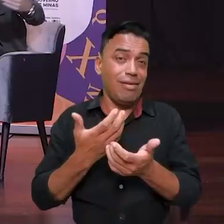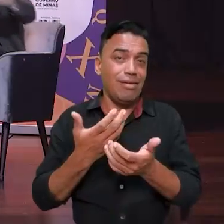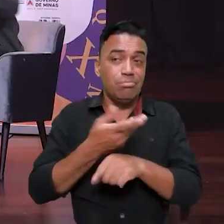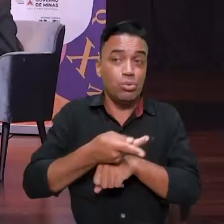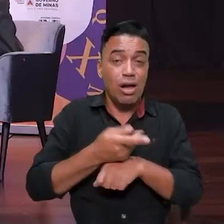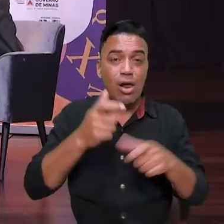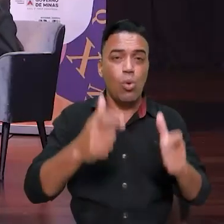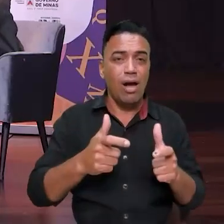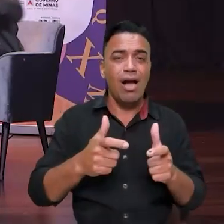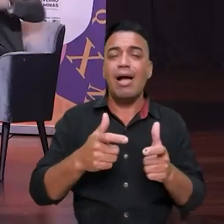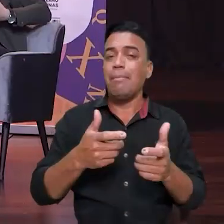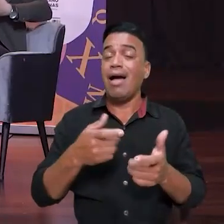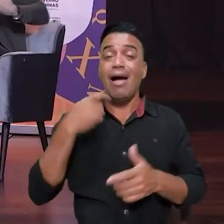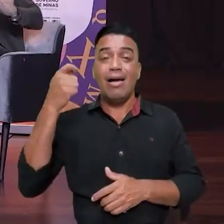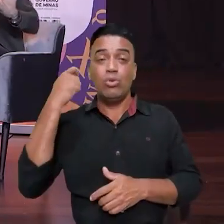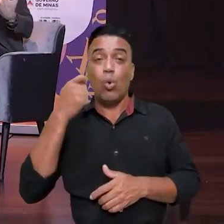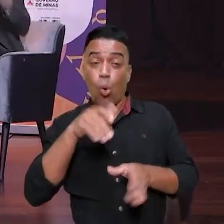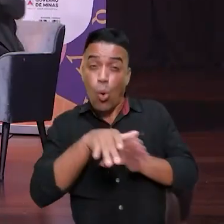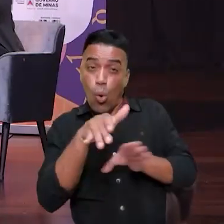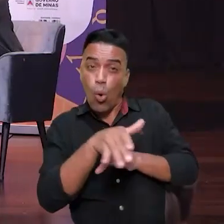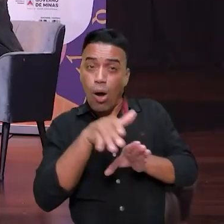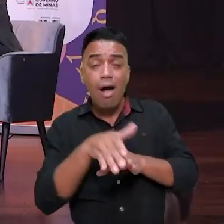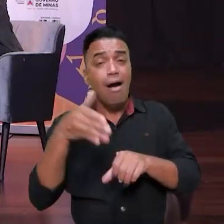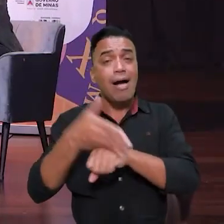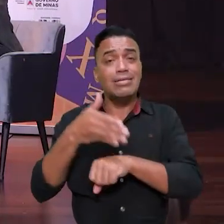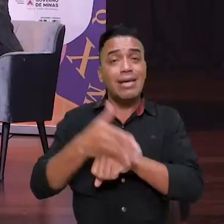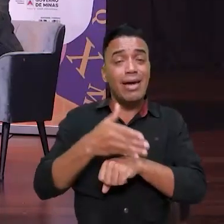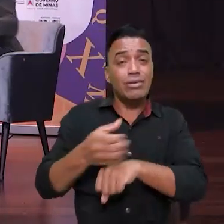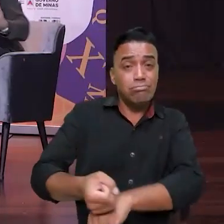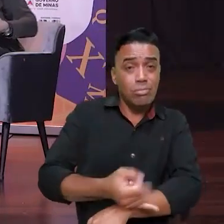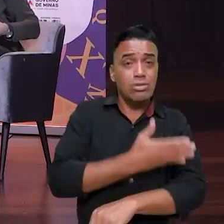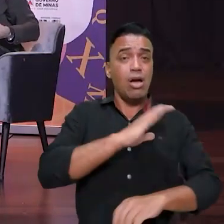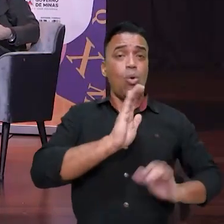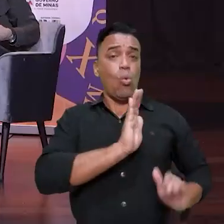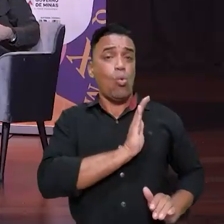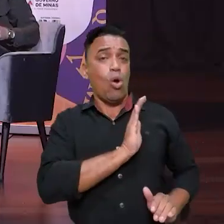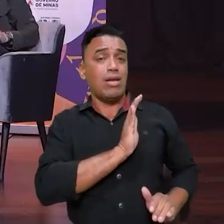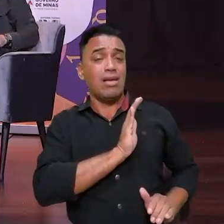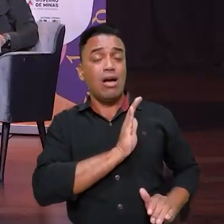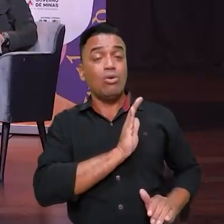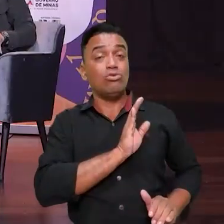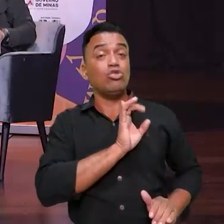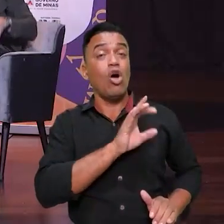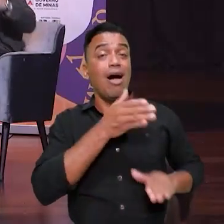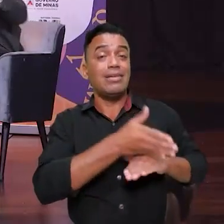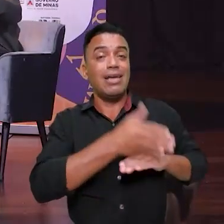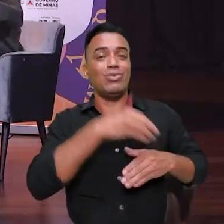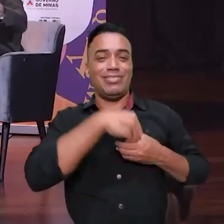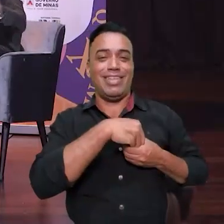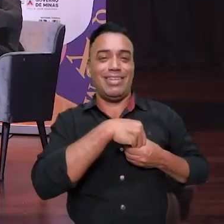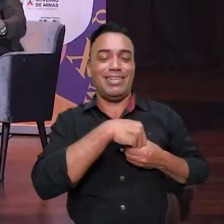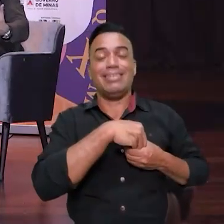lugar para dirigir melhor um ator, eu tenho que saber como acessar o coração desse ator. Só dá para acessar de dentro. Então é um